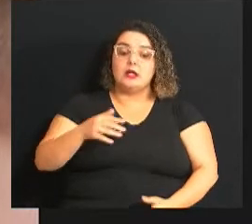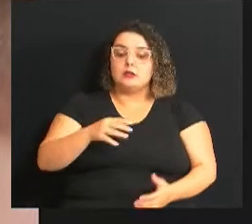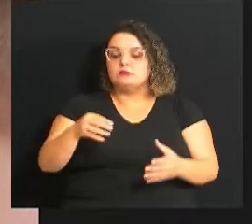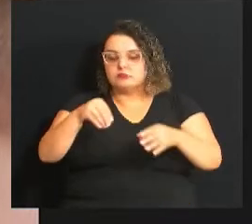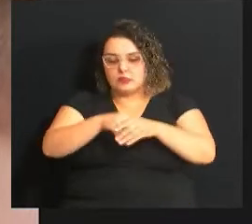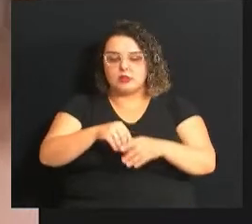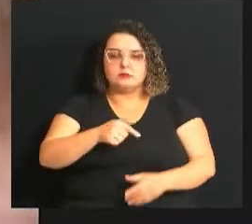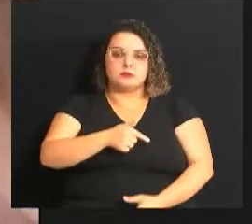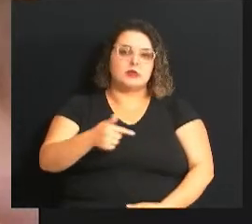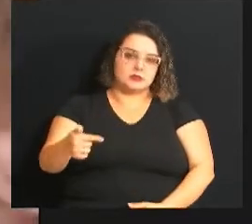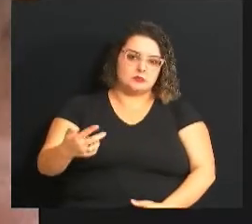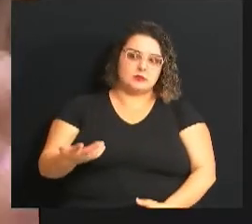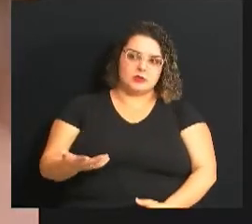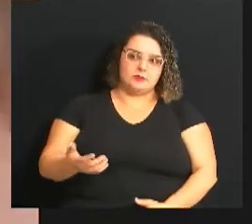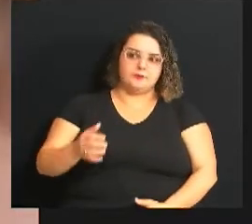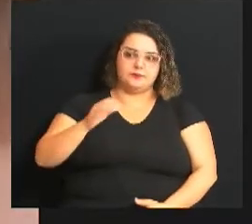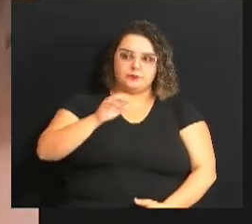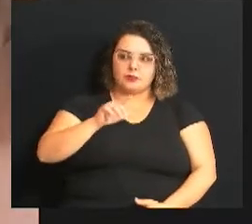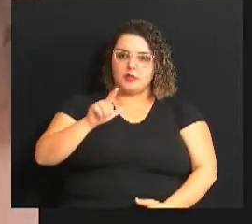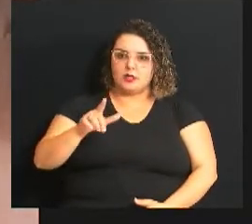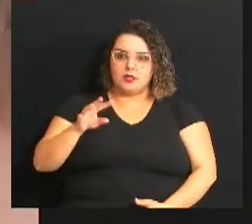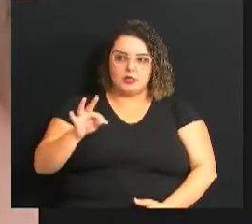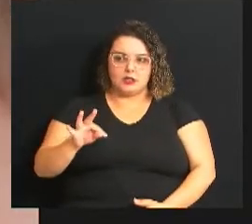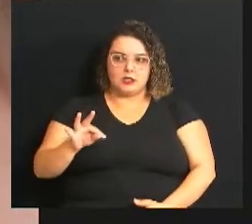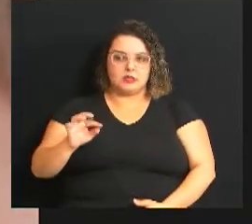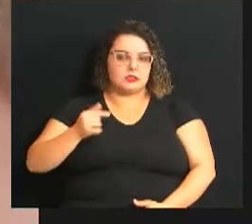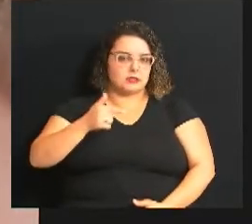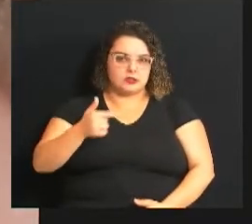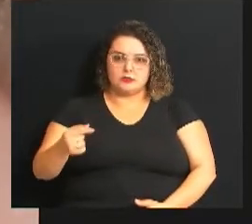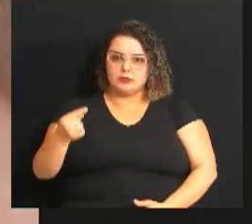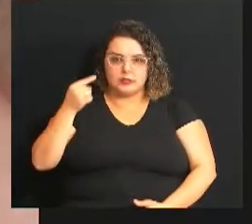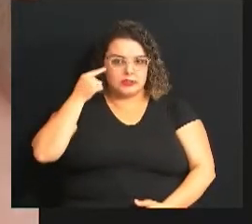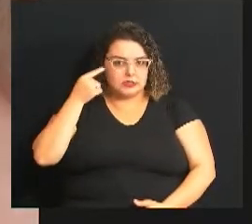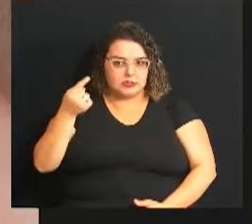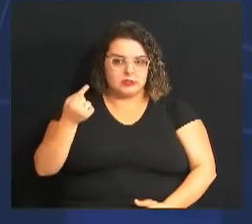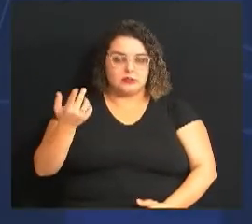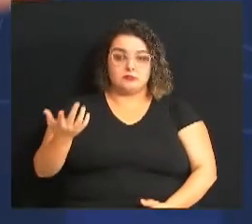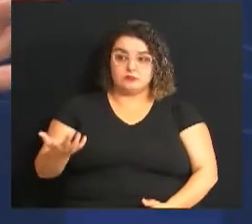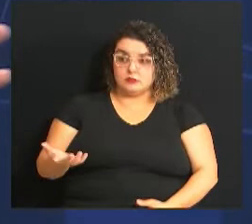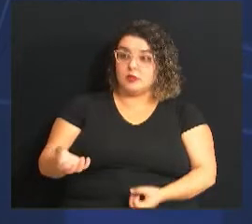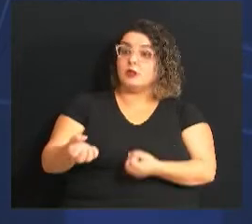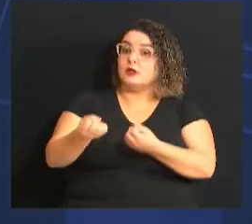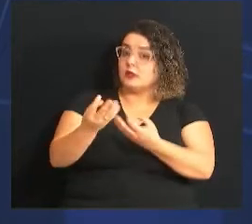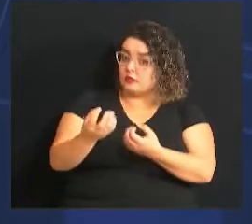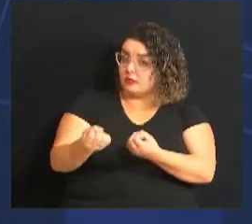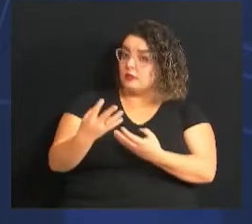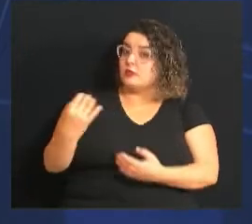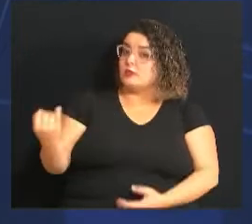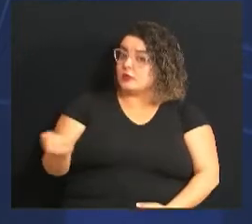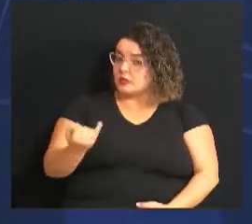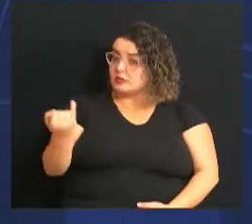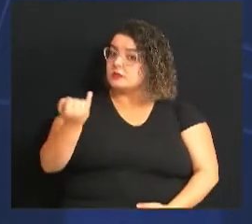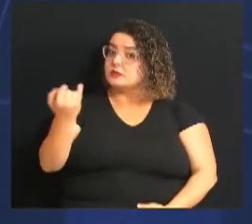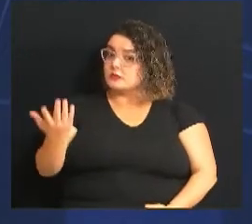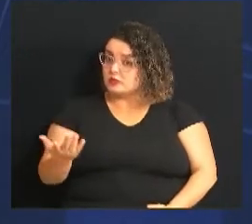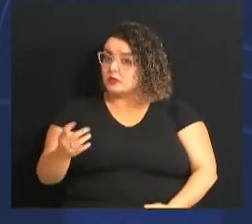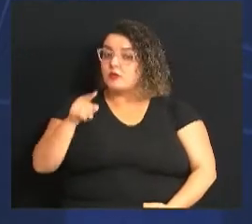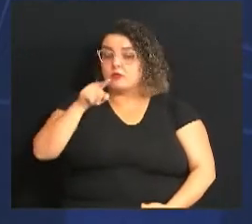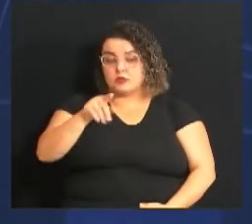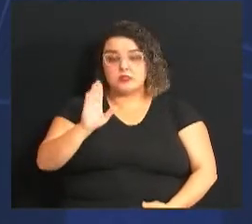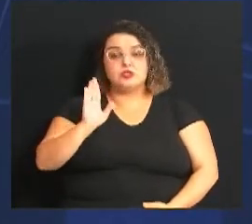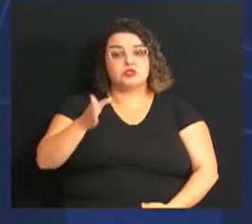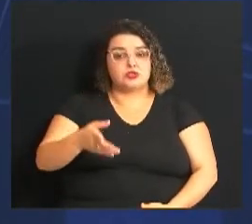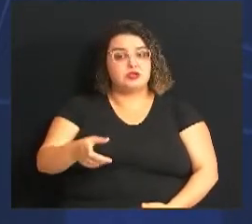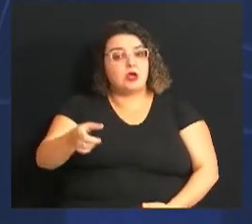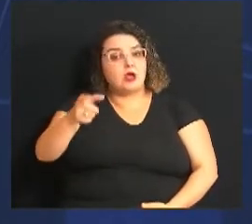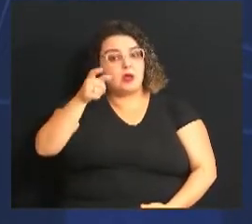Então, a CLT não tem ainda essa previsão. Então, informações importantes aí que você já